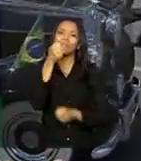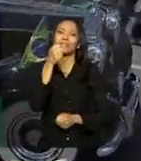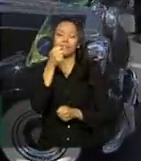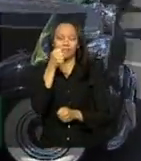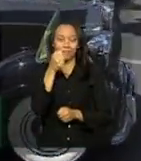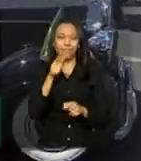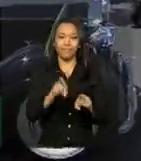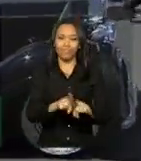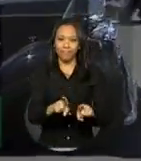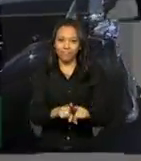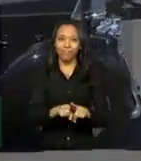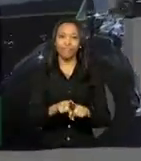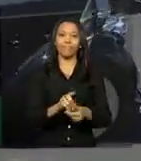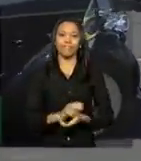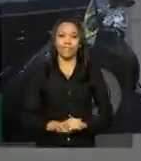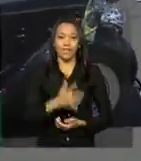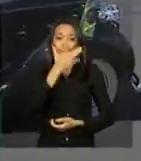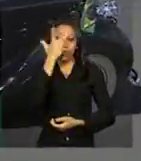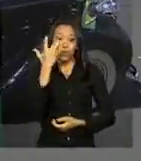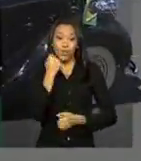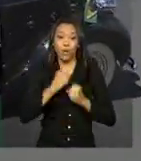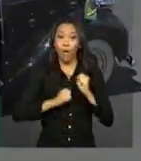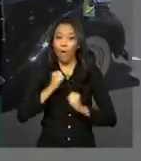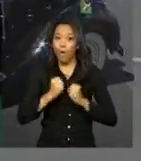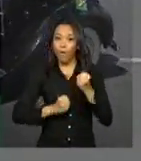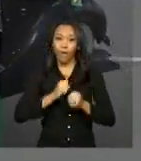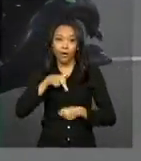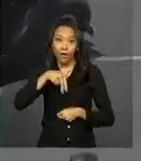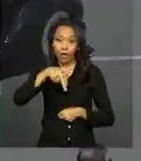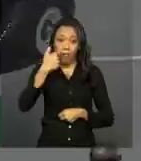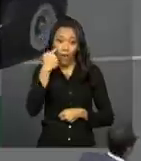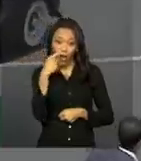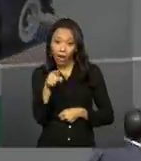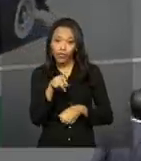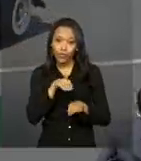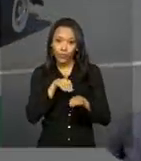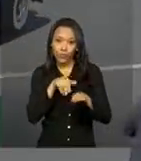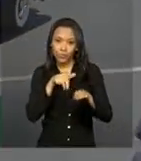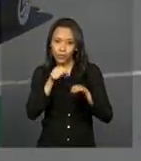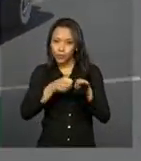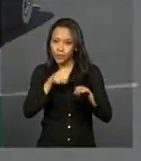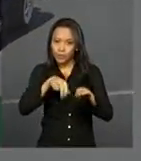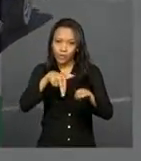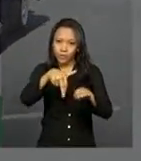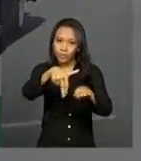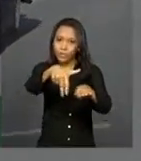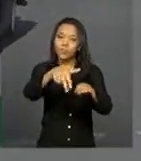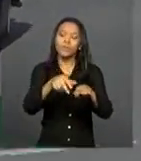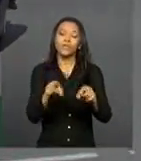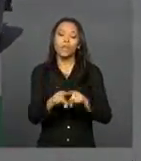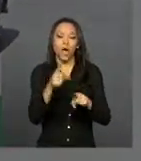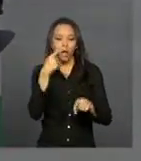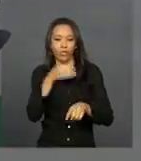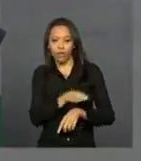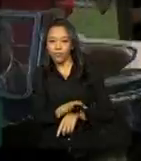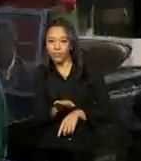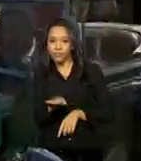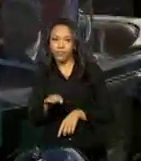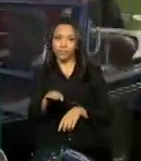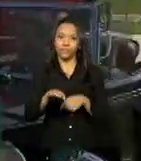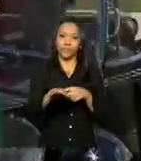né? Pessoal correndo para poder acompanhar o carro. Agora ela faz a curva em frente ao